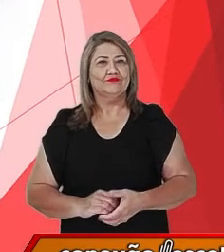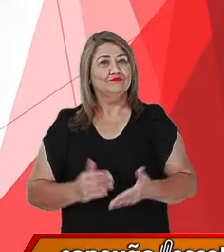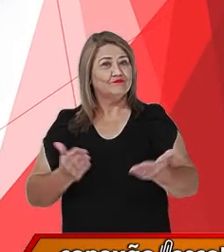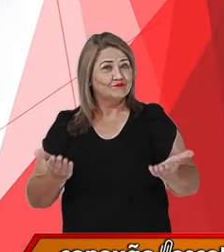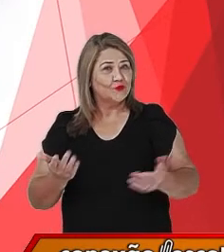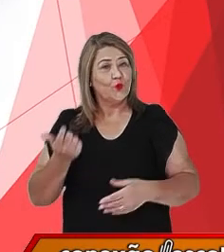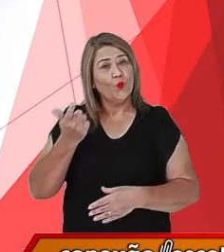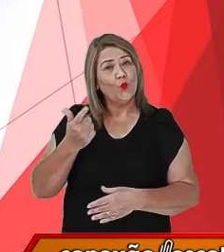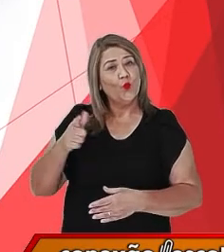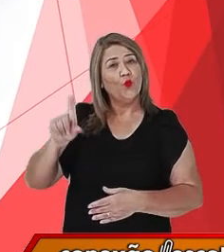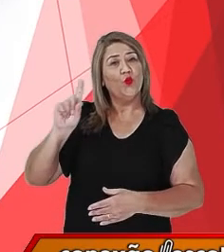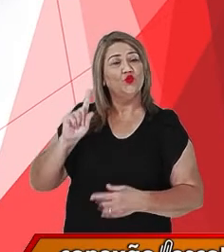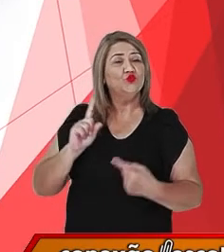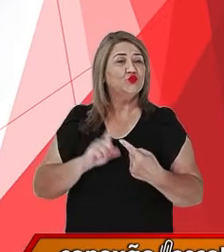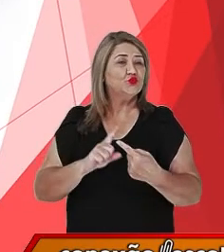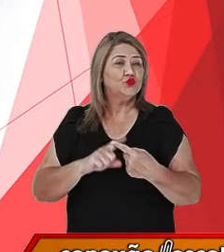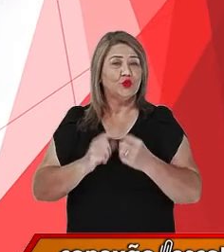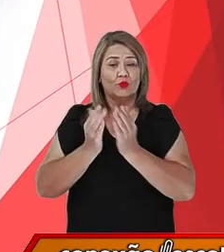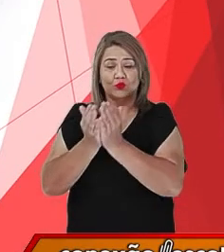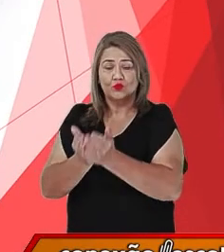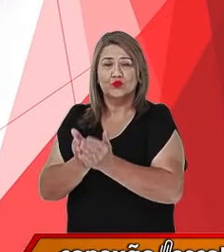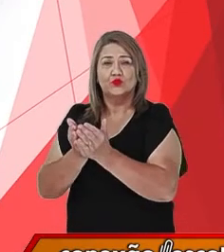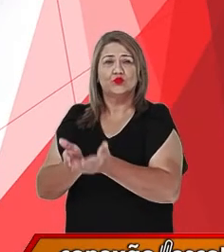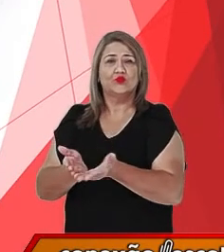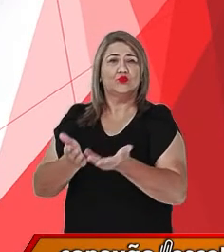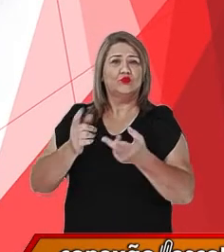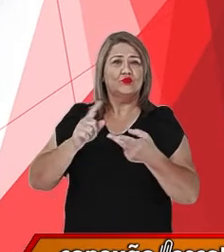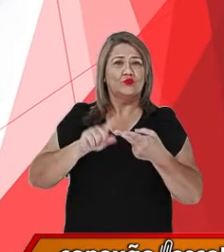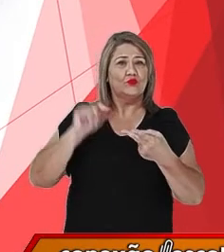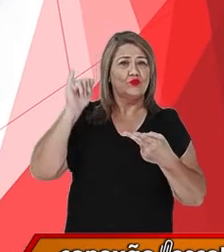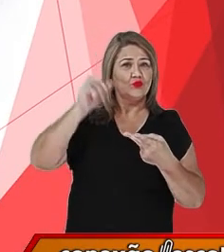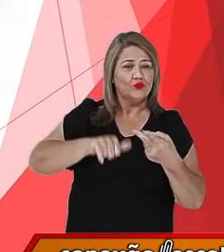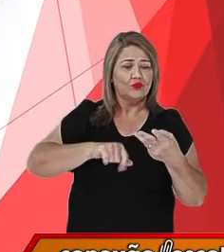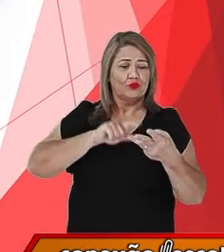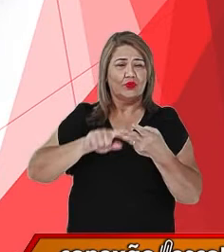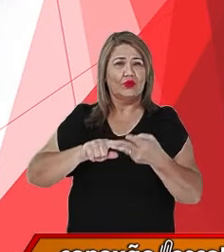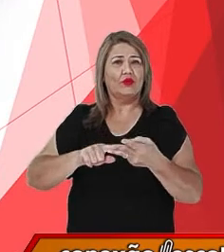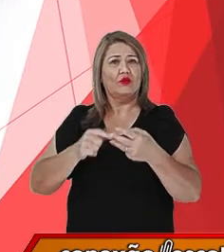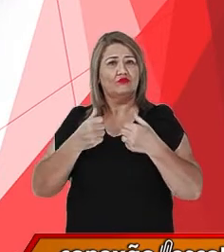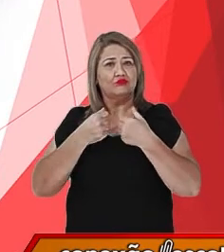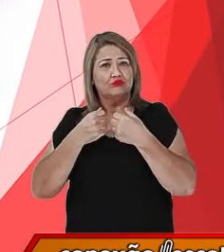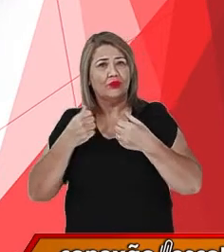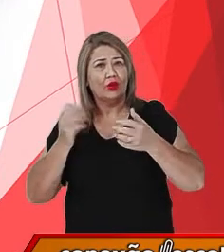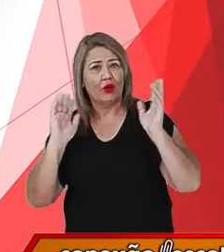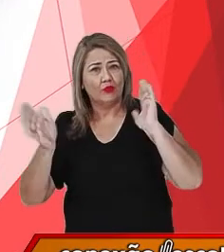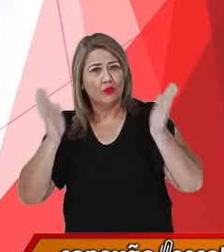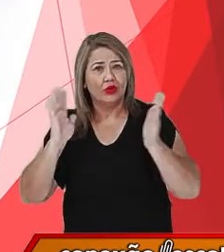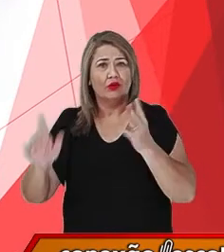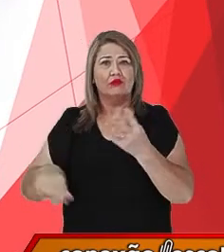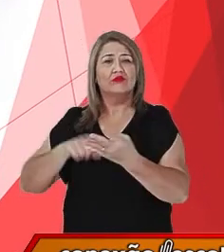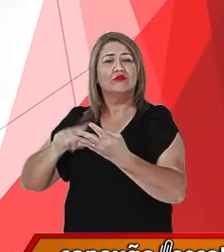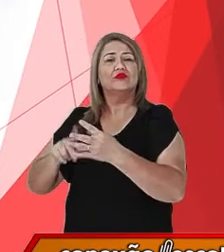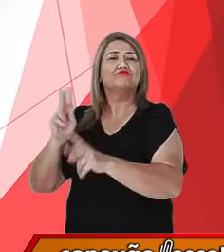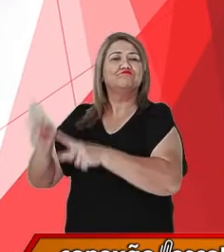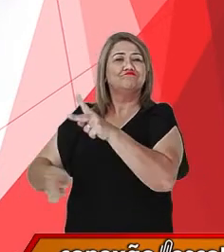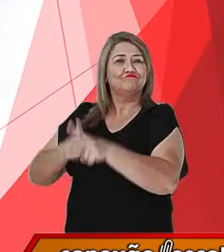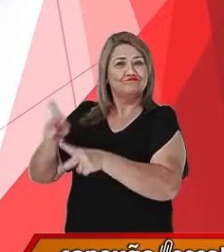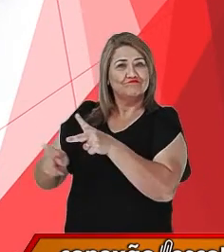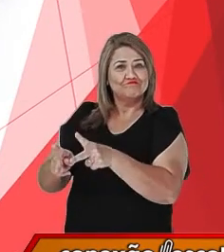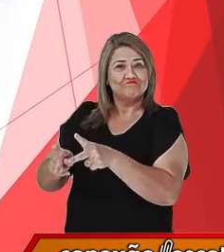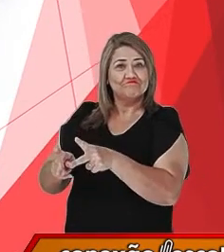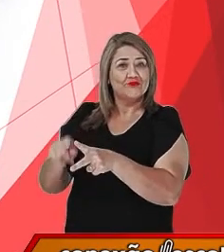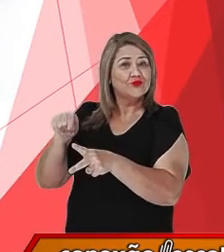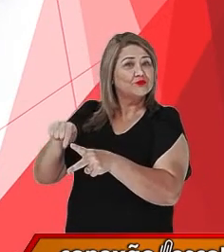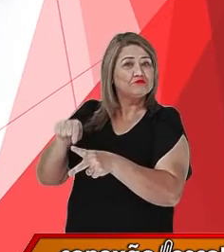Bom, outro meio de transporte que nós temos é o transporte ferroviário, que é feito através das